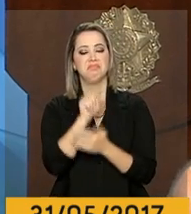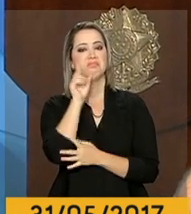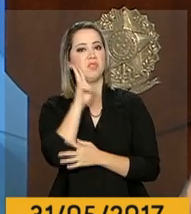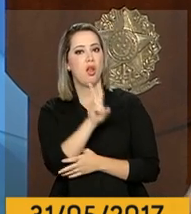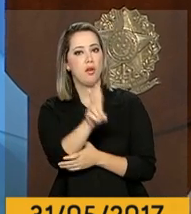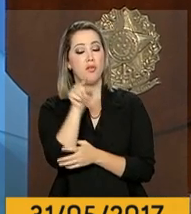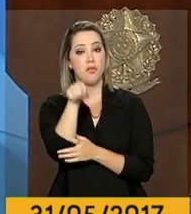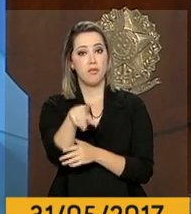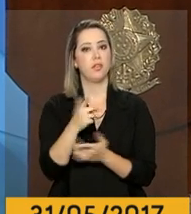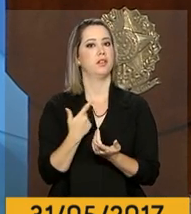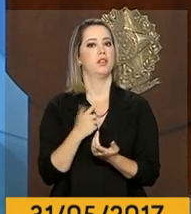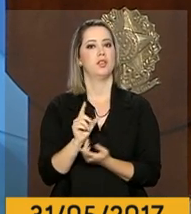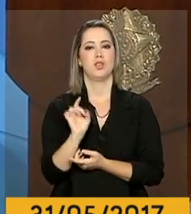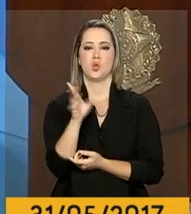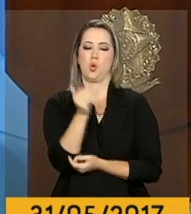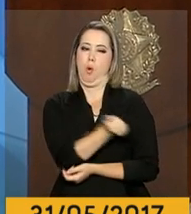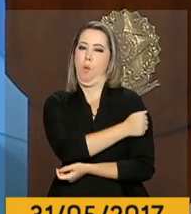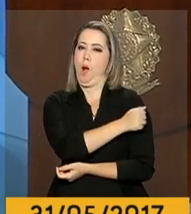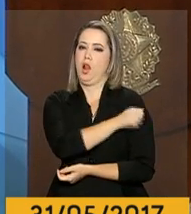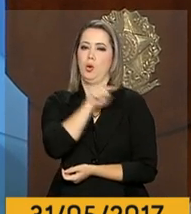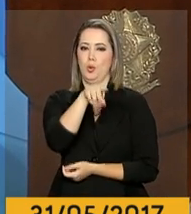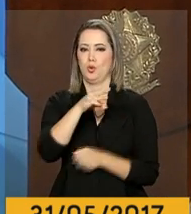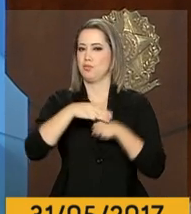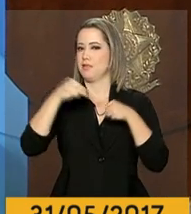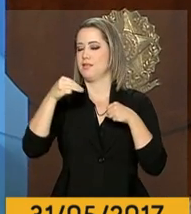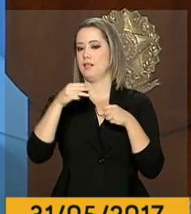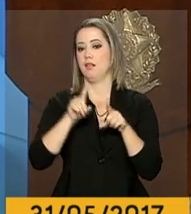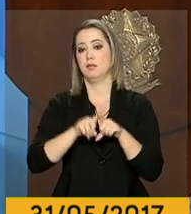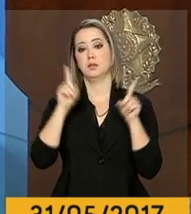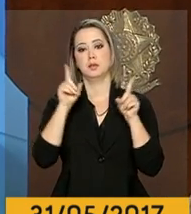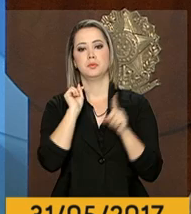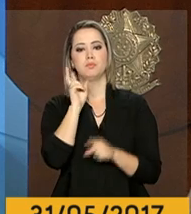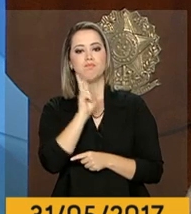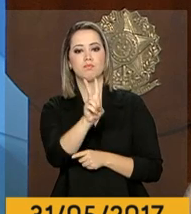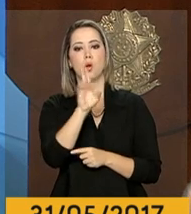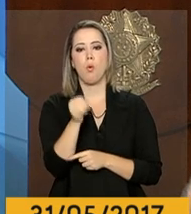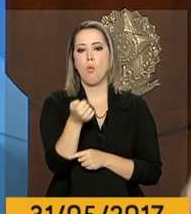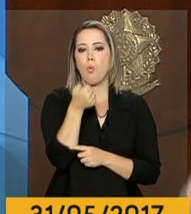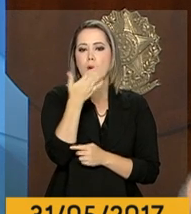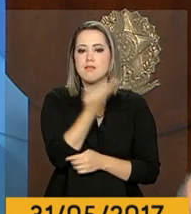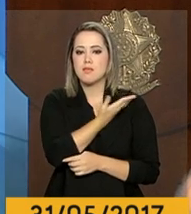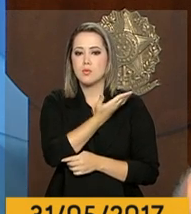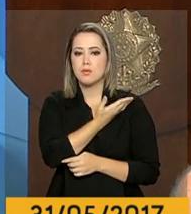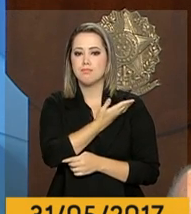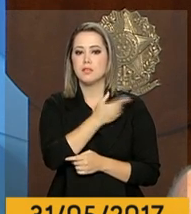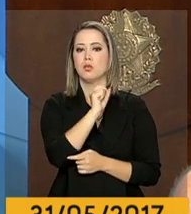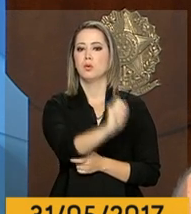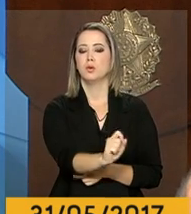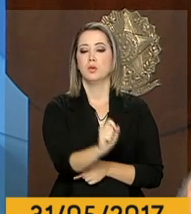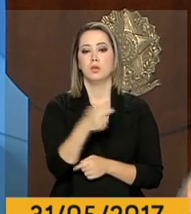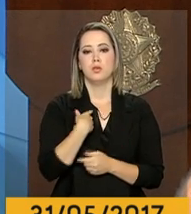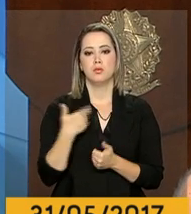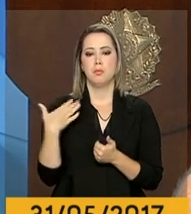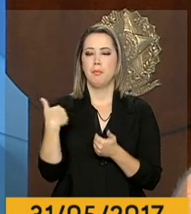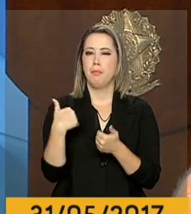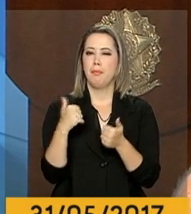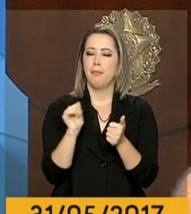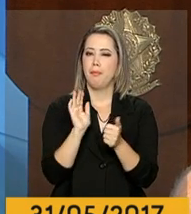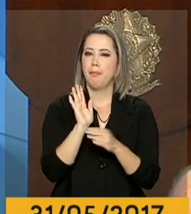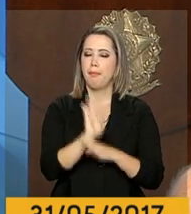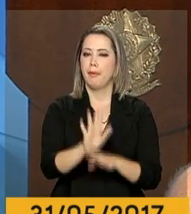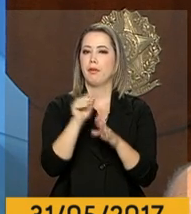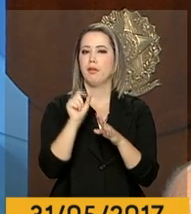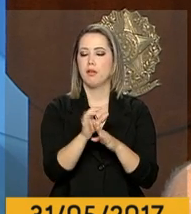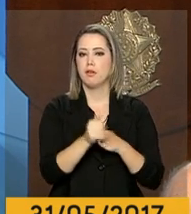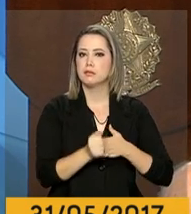que Torquato não seria apenas um aluno do curso de mestrado, seria quase um colega meu para conduzir